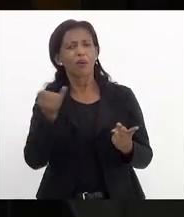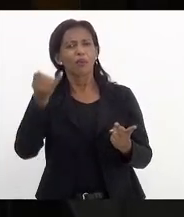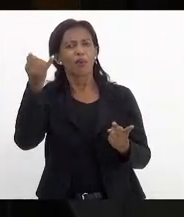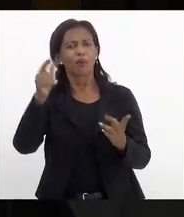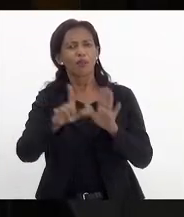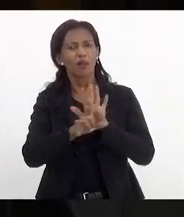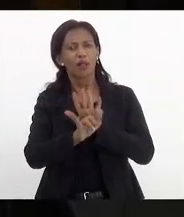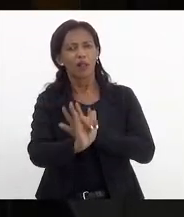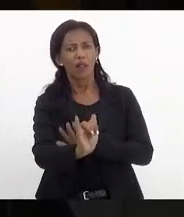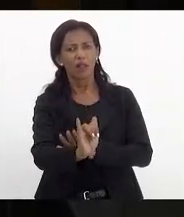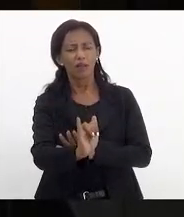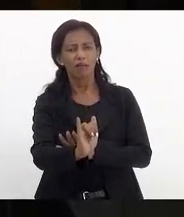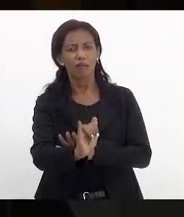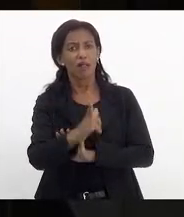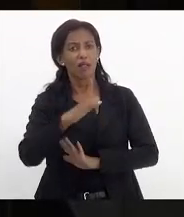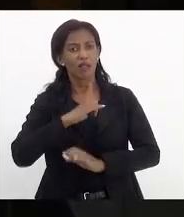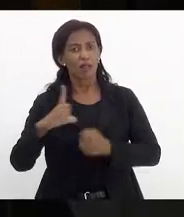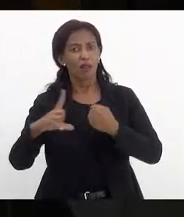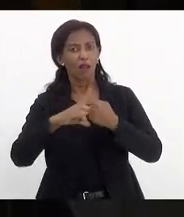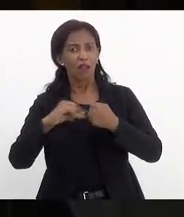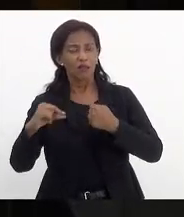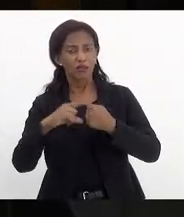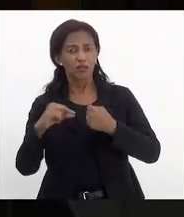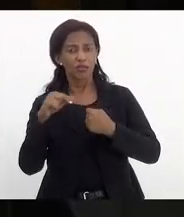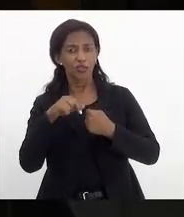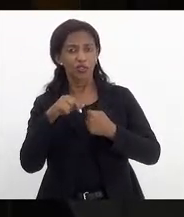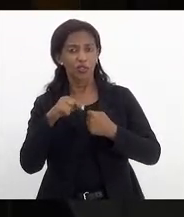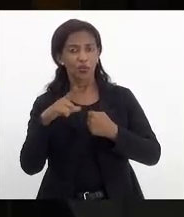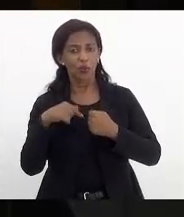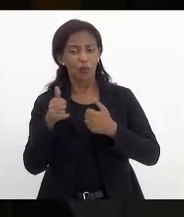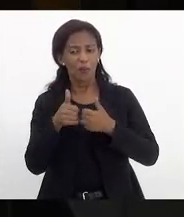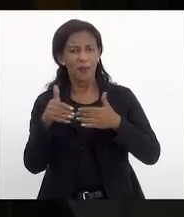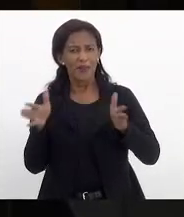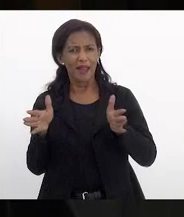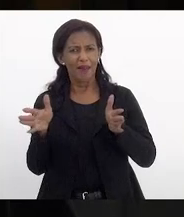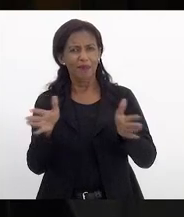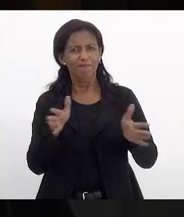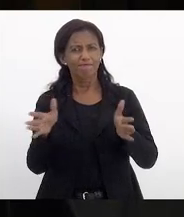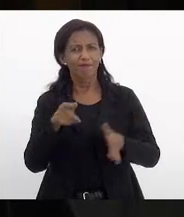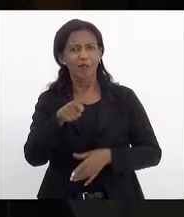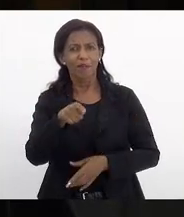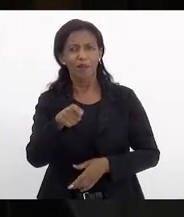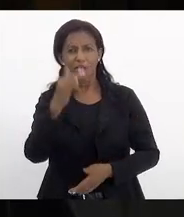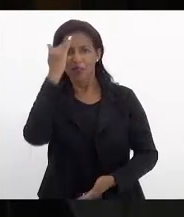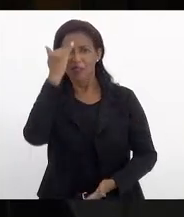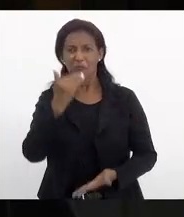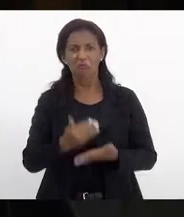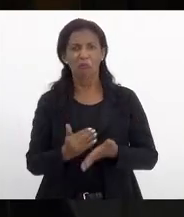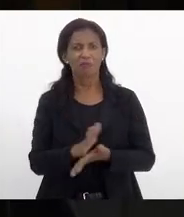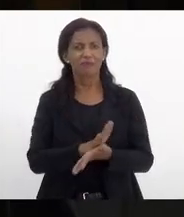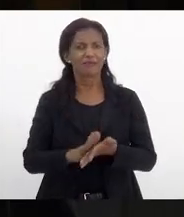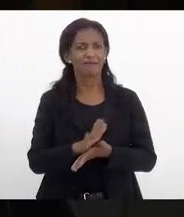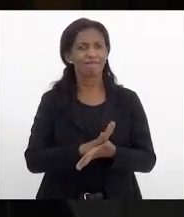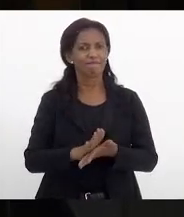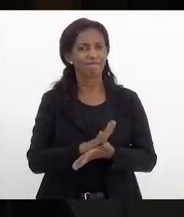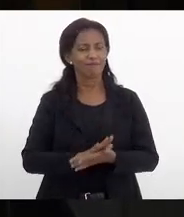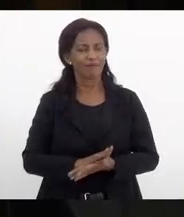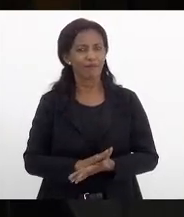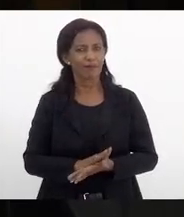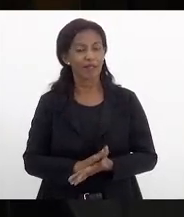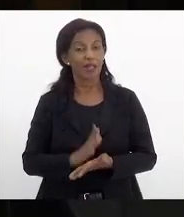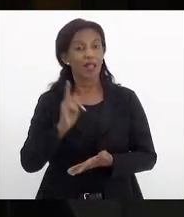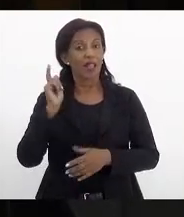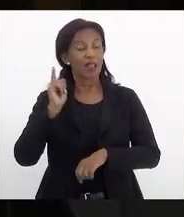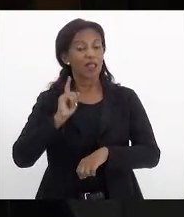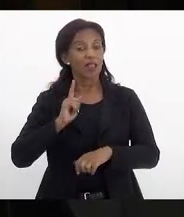lei? É que ela tem um artigo que abre exceções para você não cumprir as duas anteriores, desde